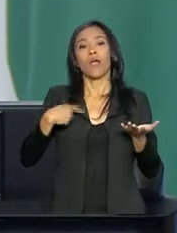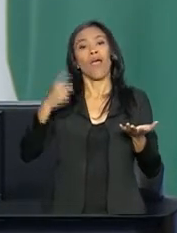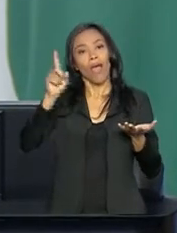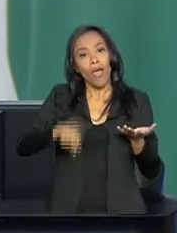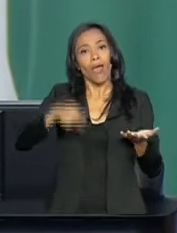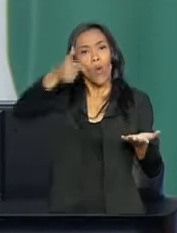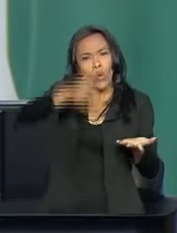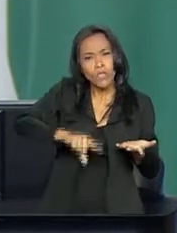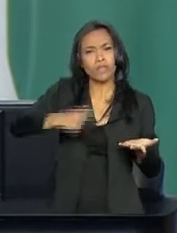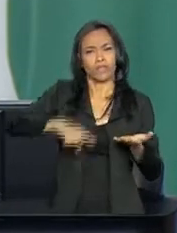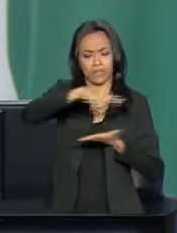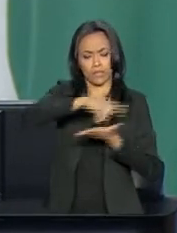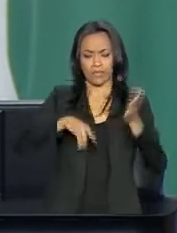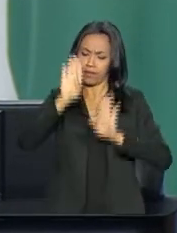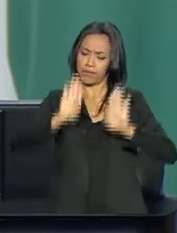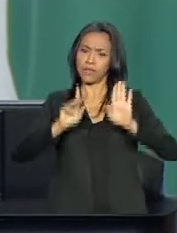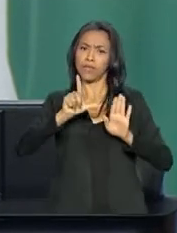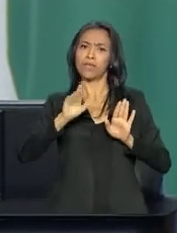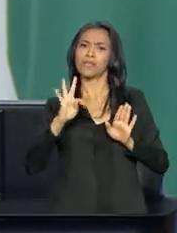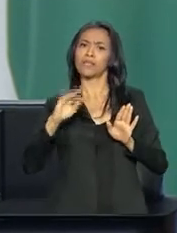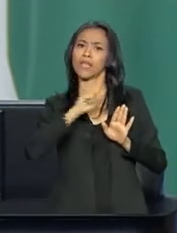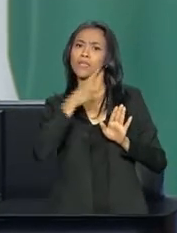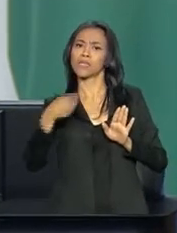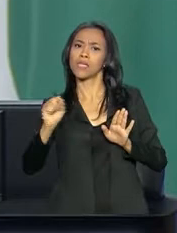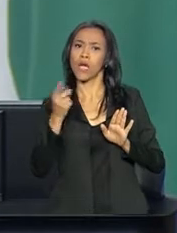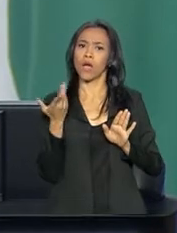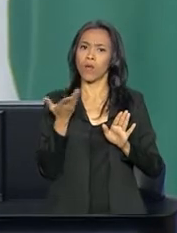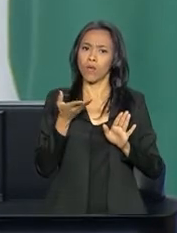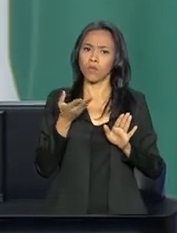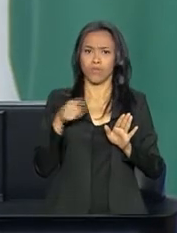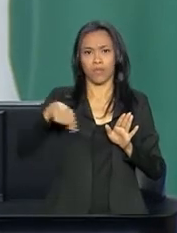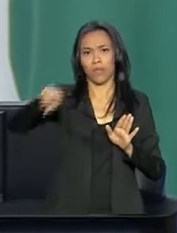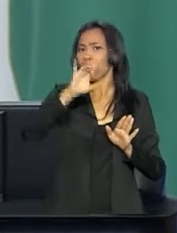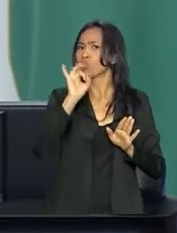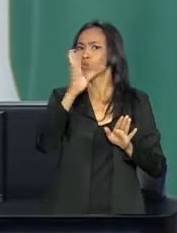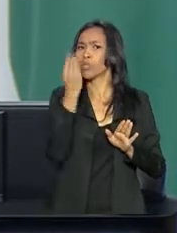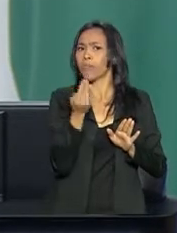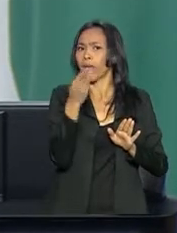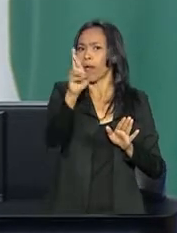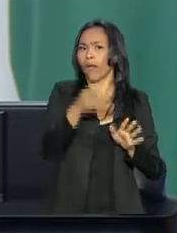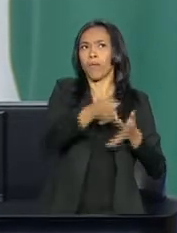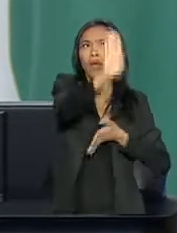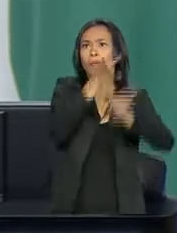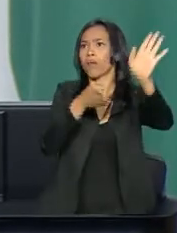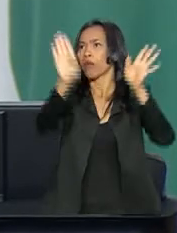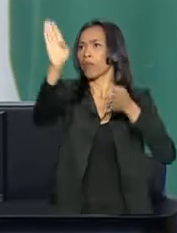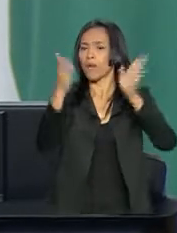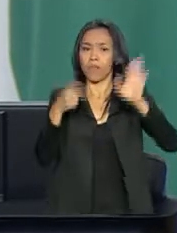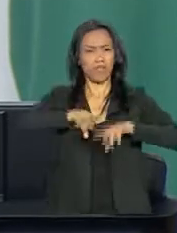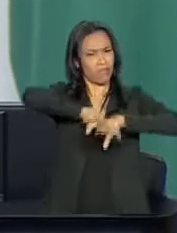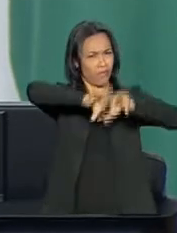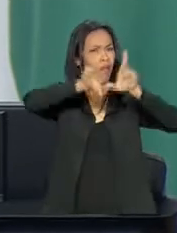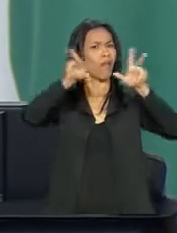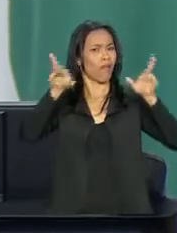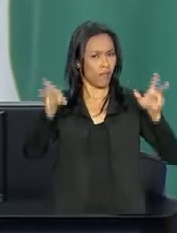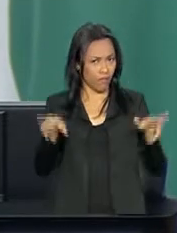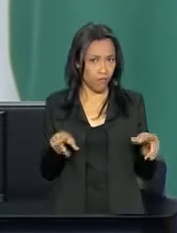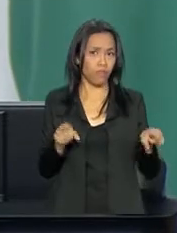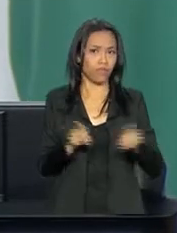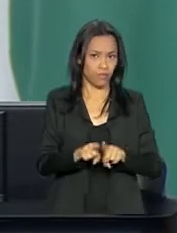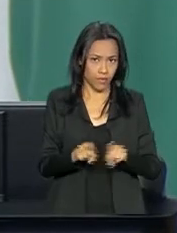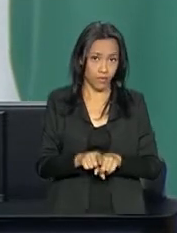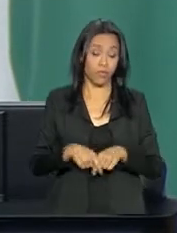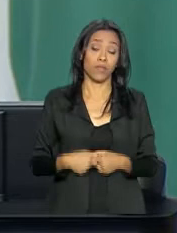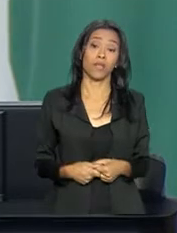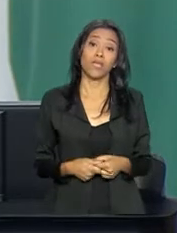tando as nossas concessões nós vamos tratar não só de rodovias mas das concessões genericamente e